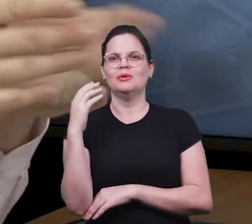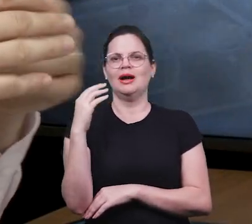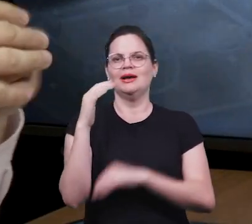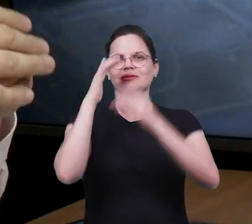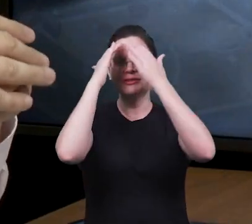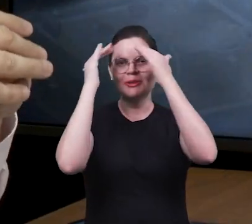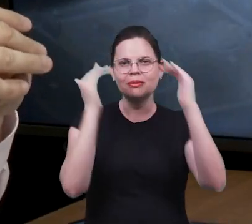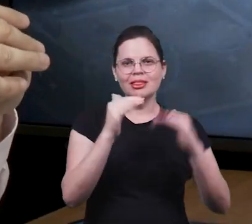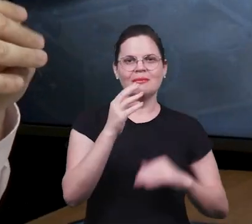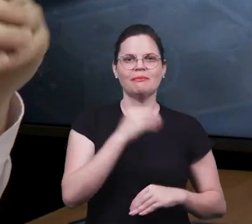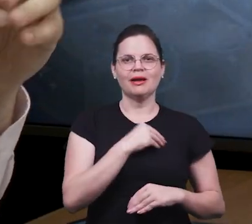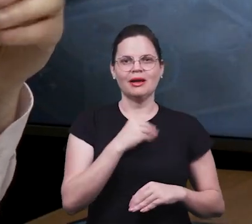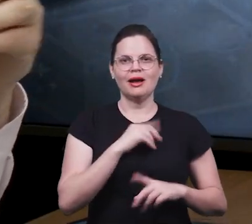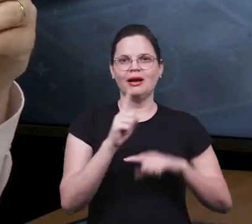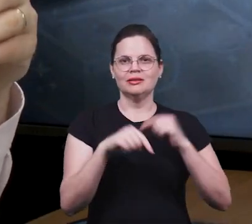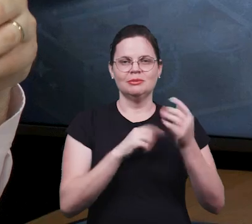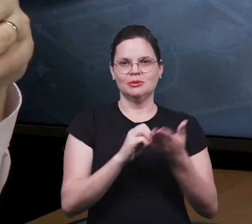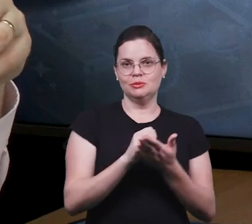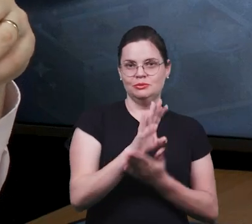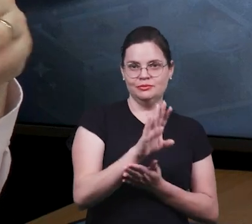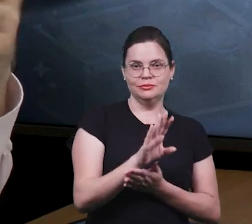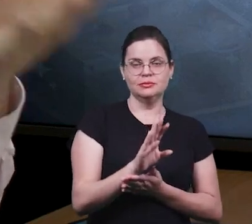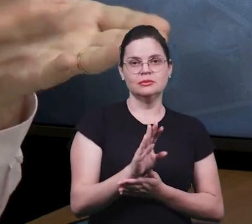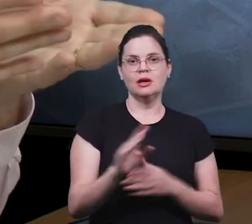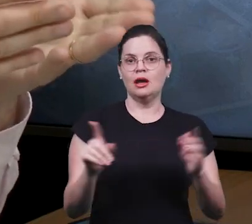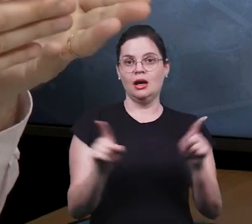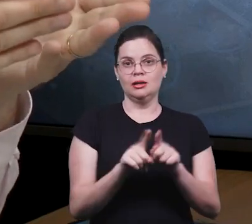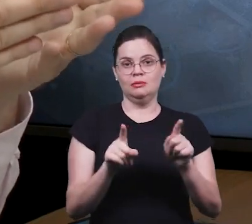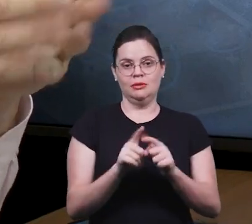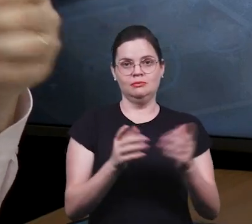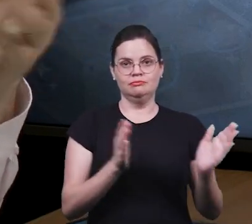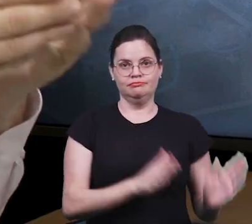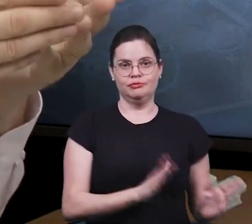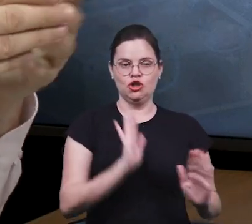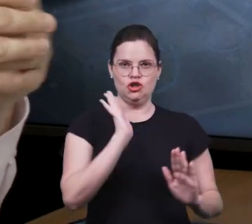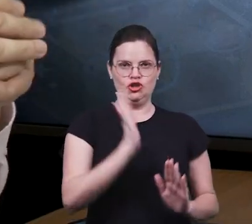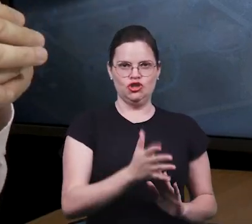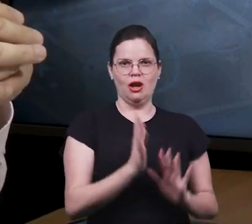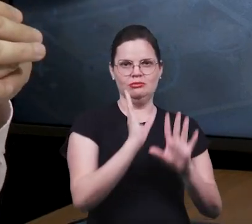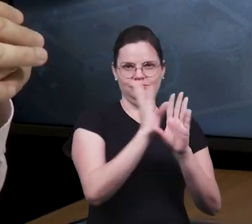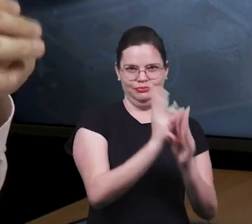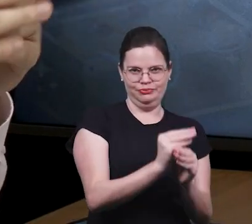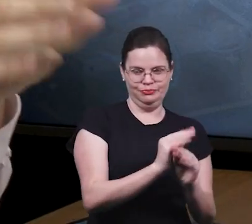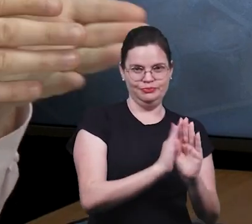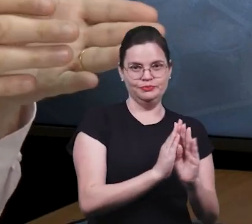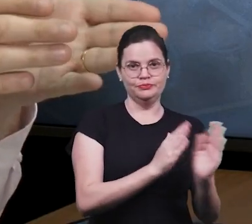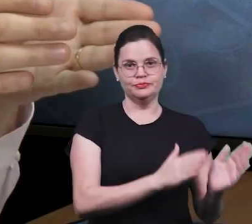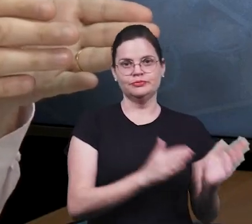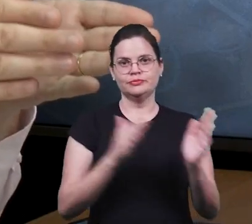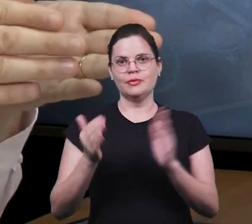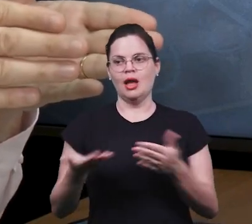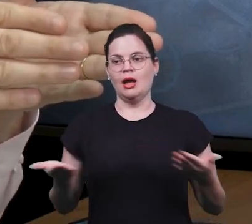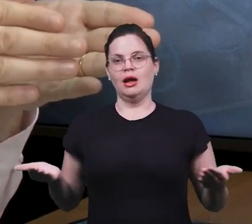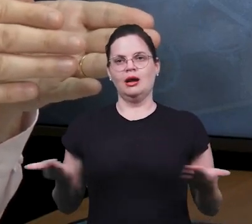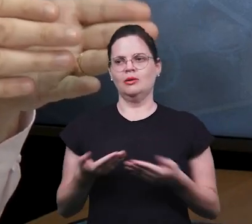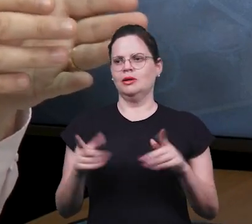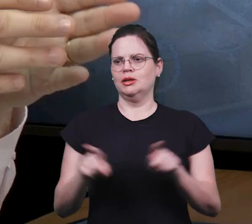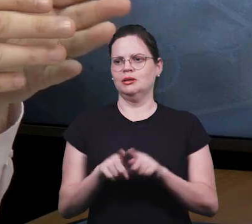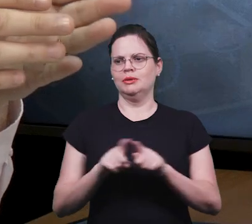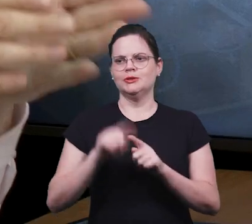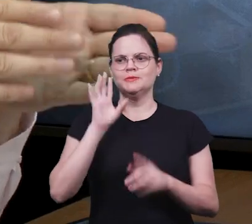sobre isso. Nós vamos ver agora os acontecimentos que vêm após isso. Nós não podemos deixar de lembrar